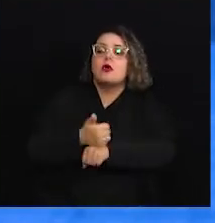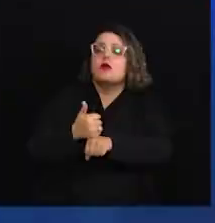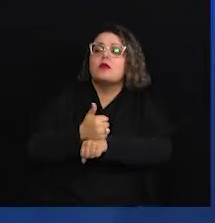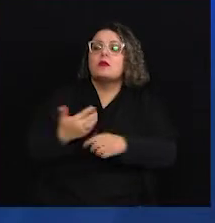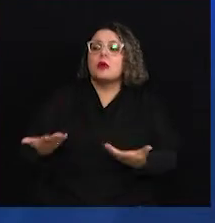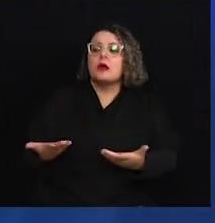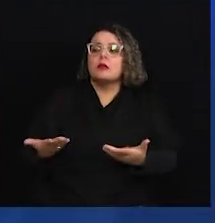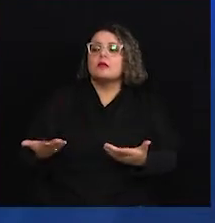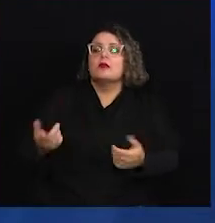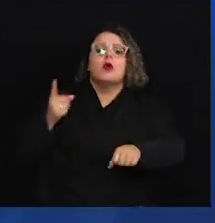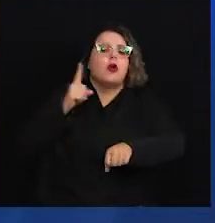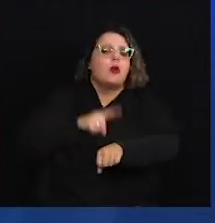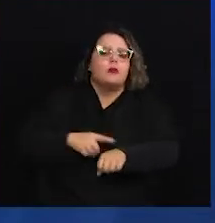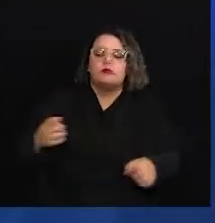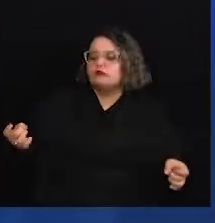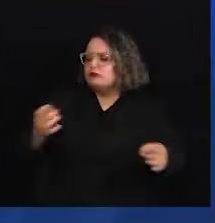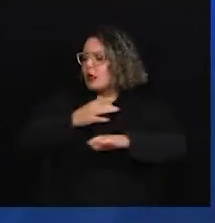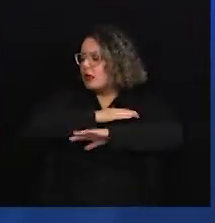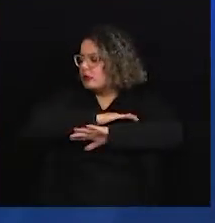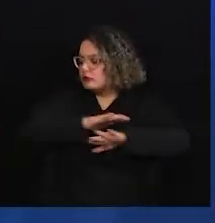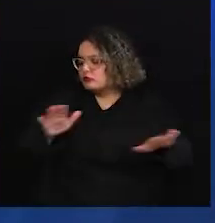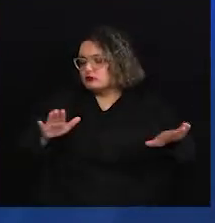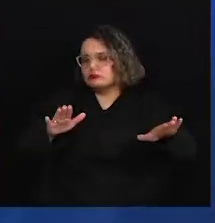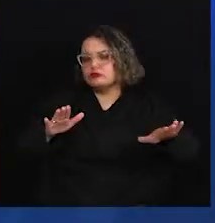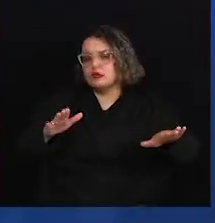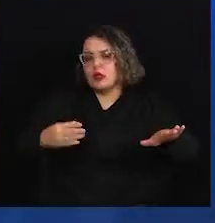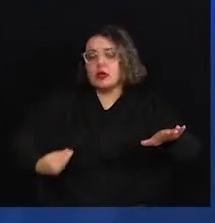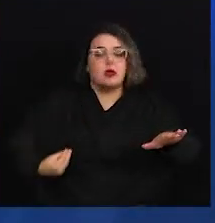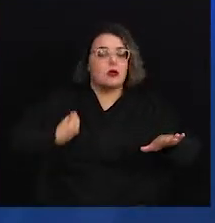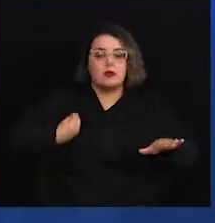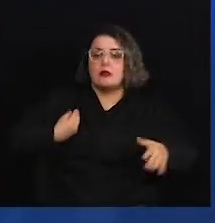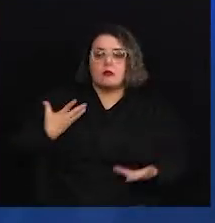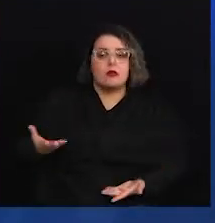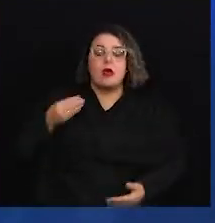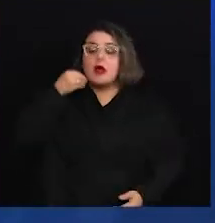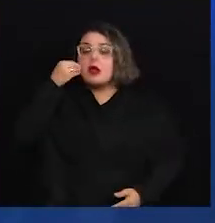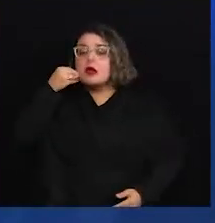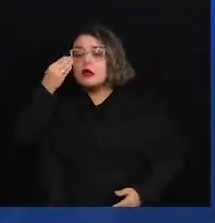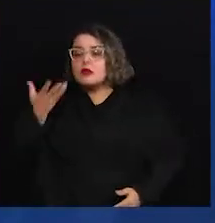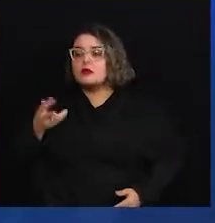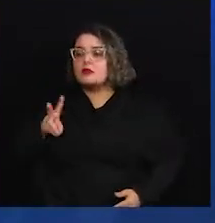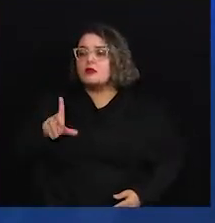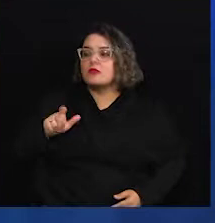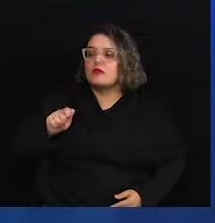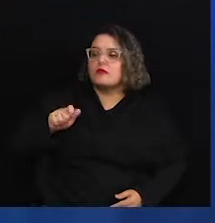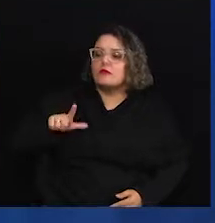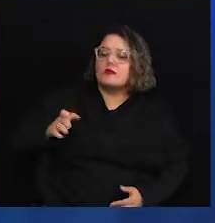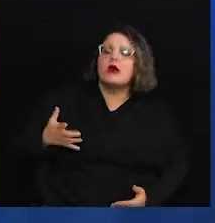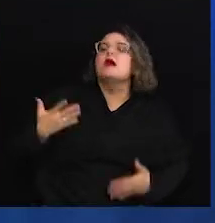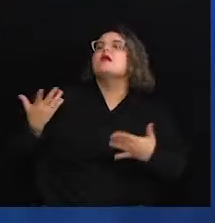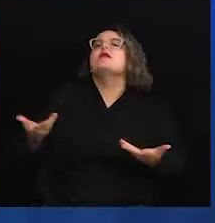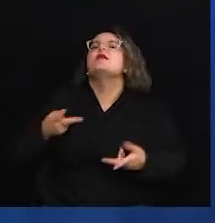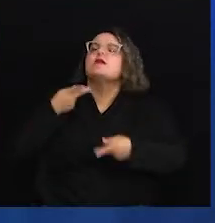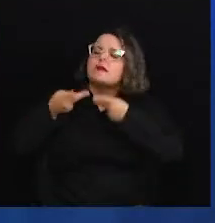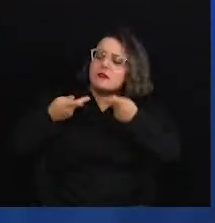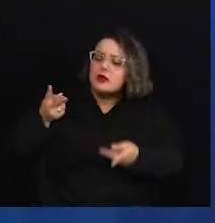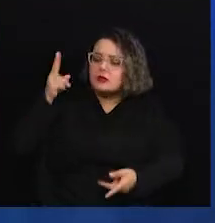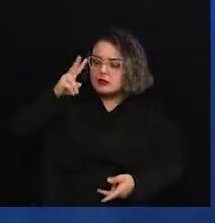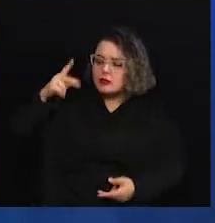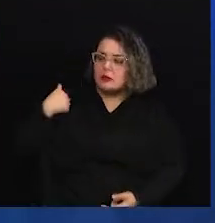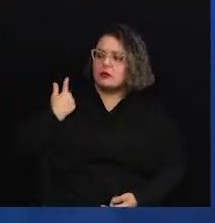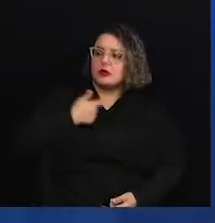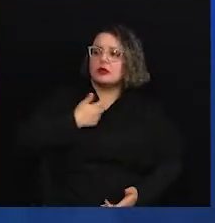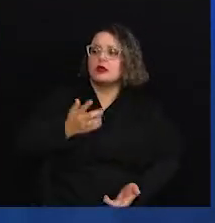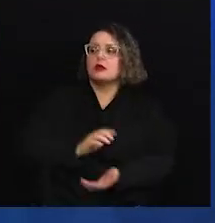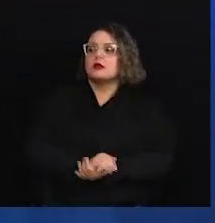falou, ó, é hora de largar tudo por aqui e viver essa experiência no Vale do Silício? Conta um pouquinho da sua história para